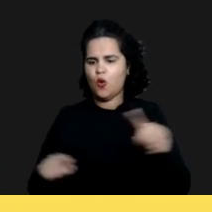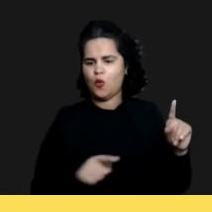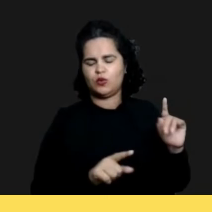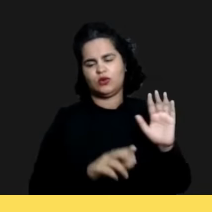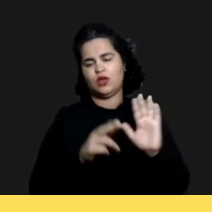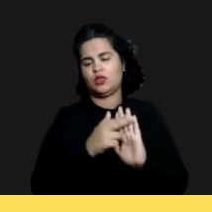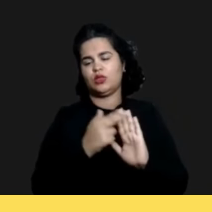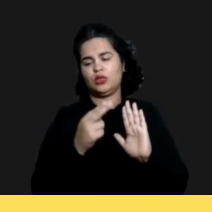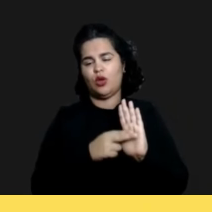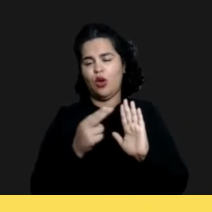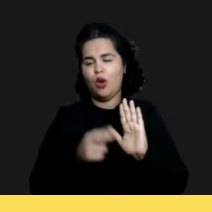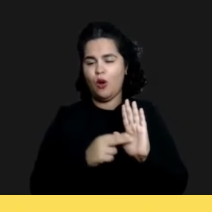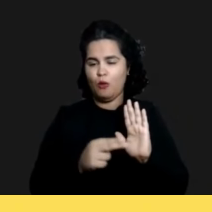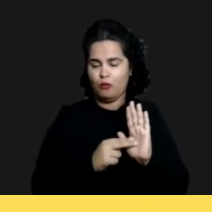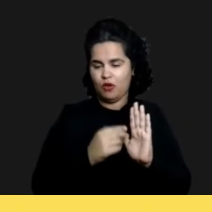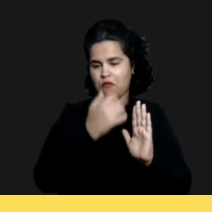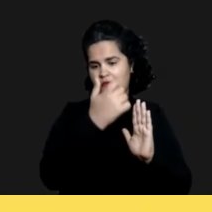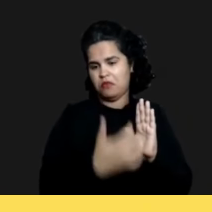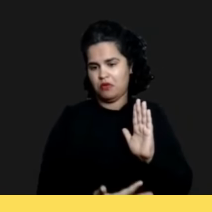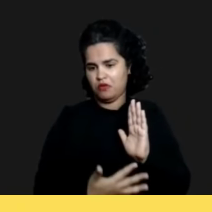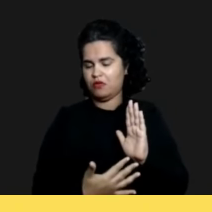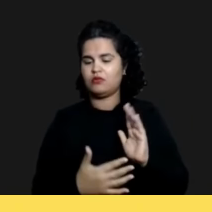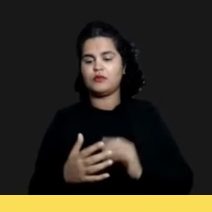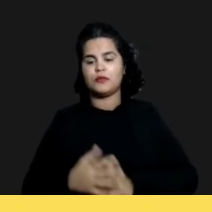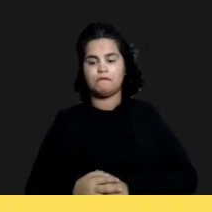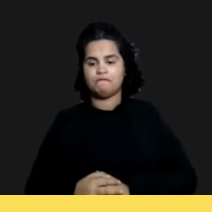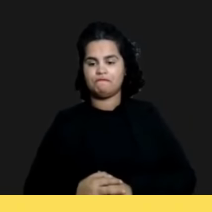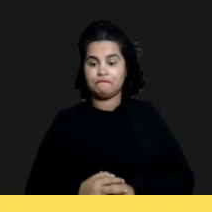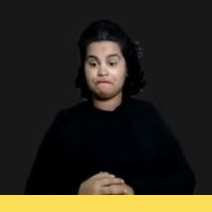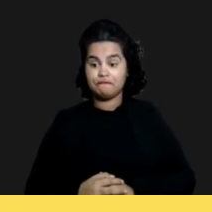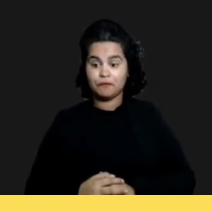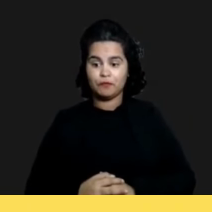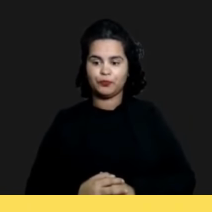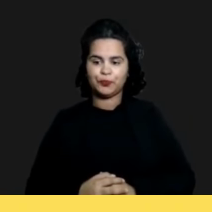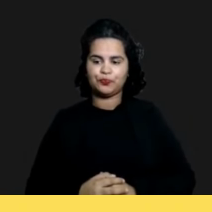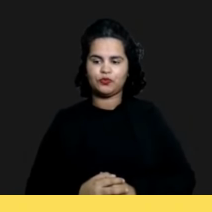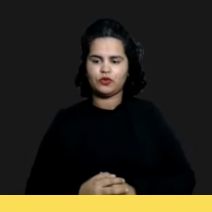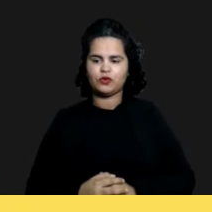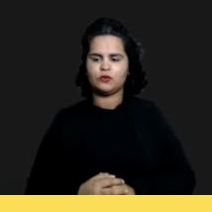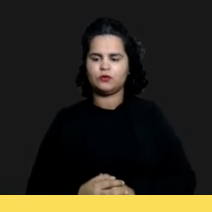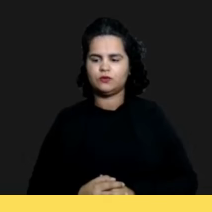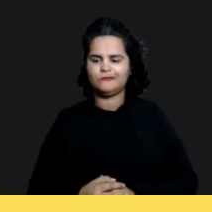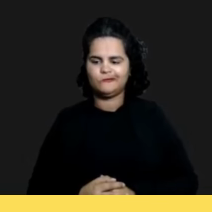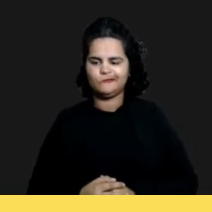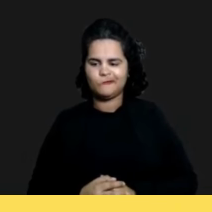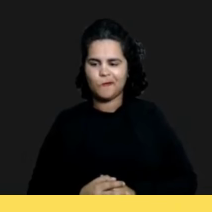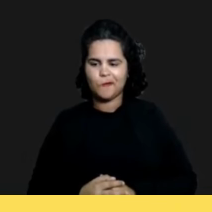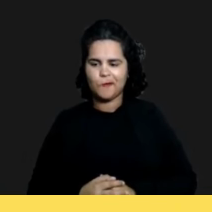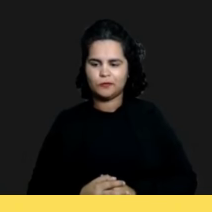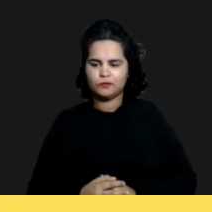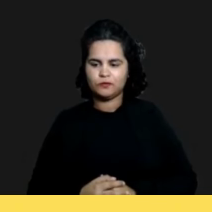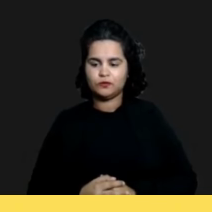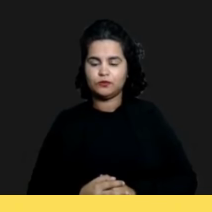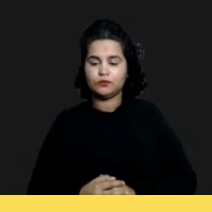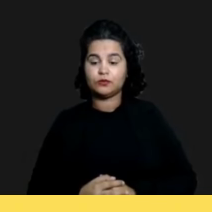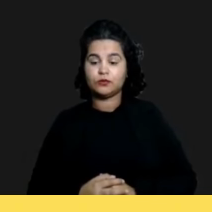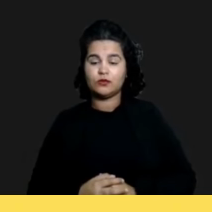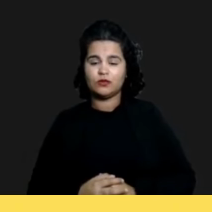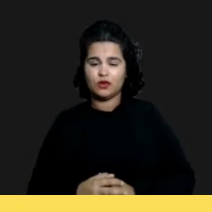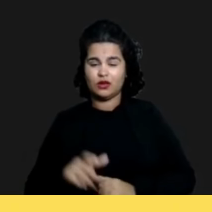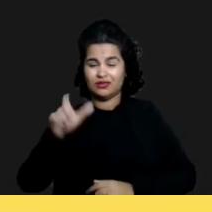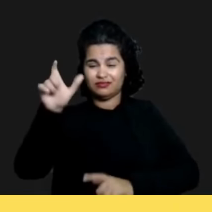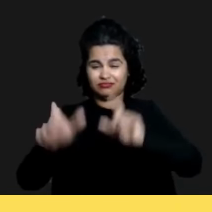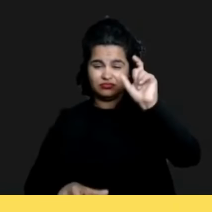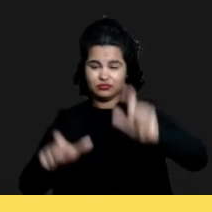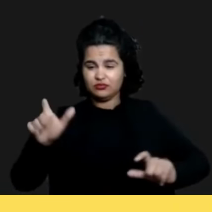normas estabelecidas. O grito dos inconformados